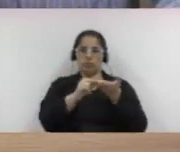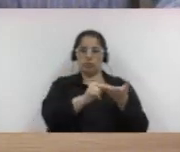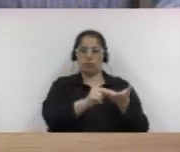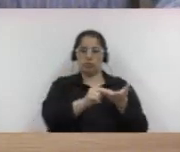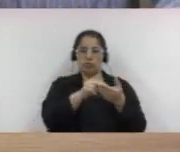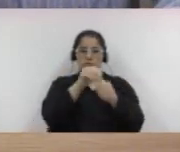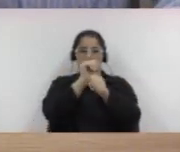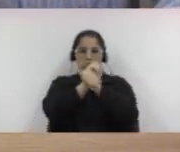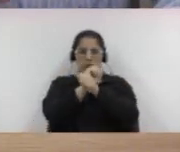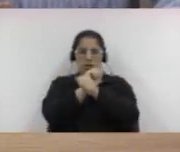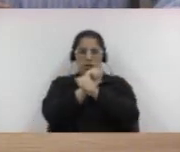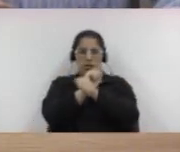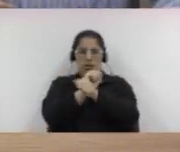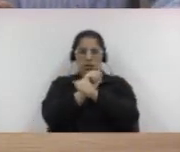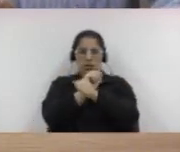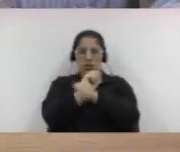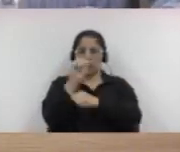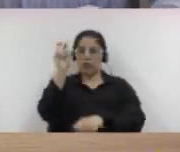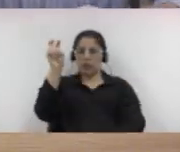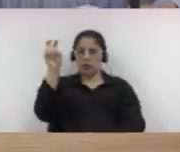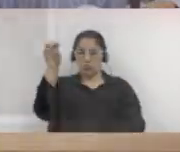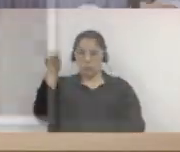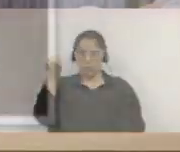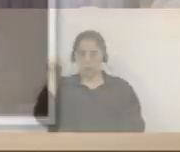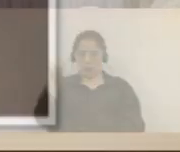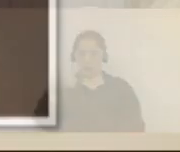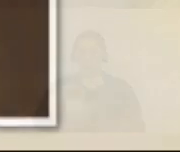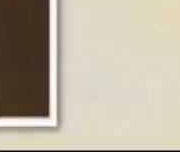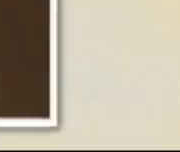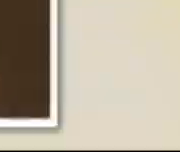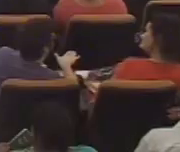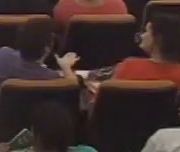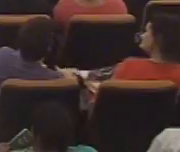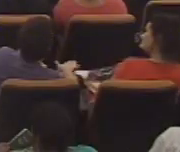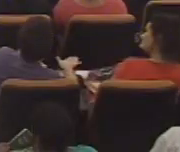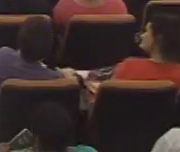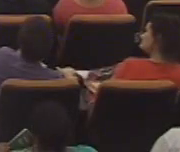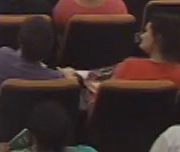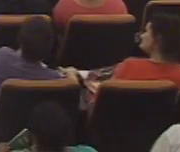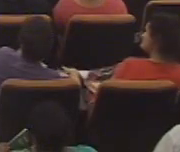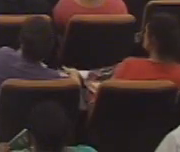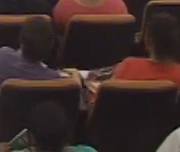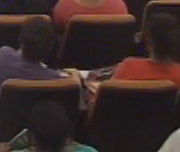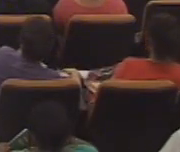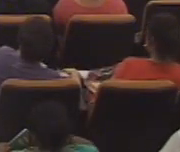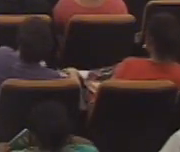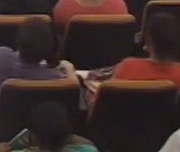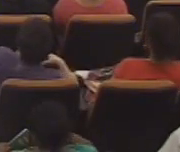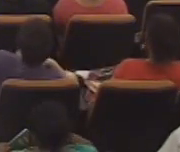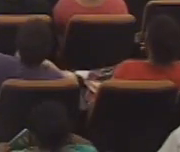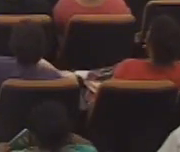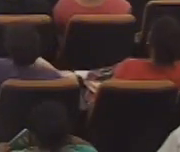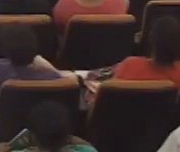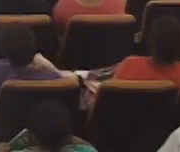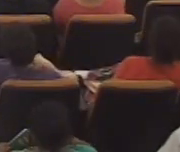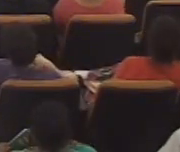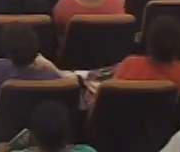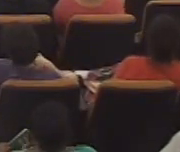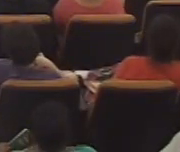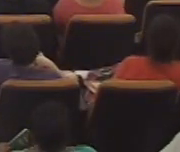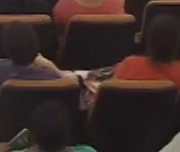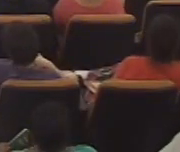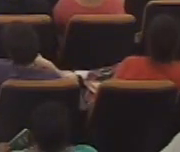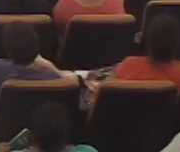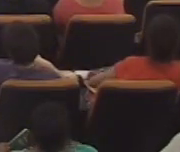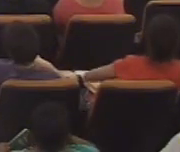A sessão está suspensa por 5 minutos. A sessão está reaberta. Ao primeiro secretário